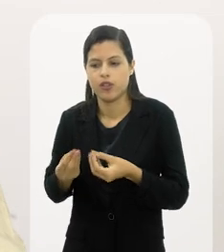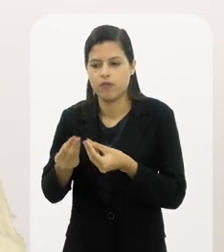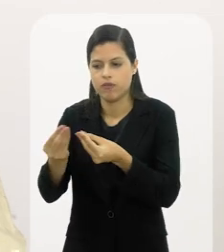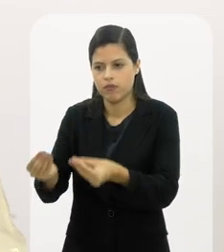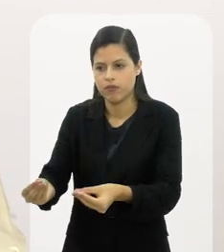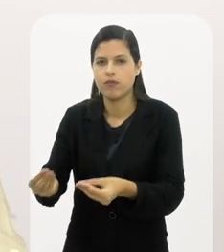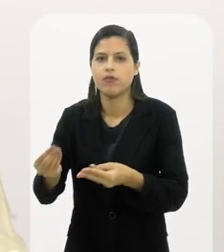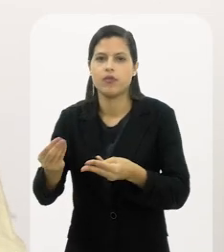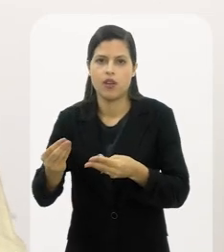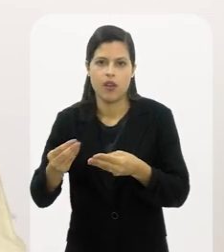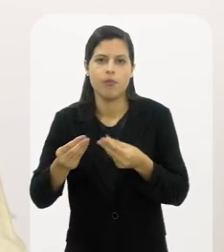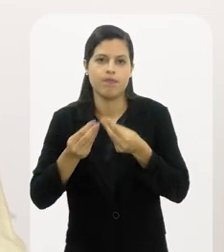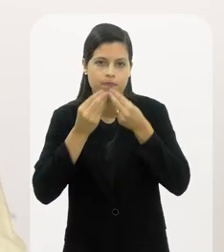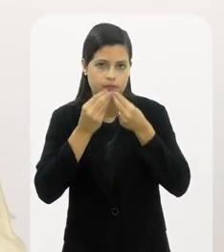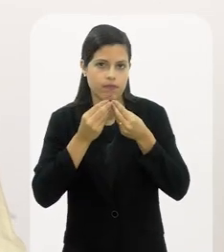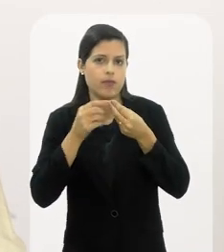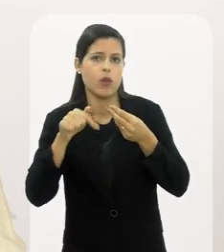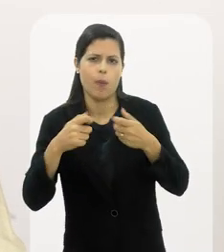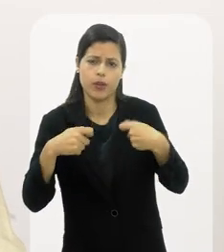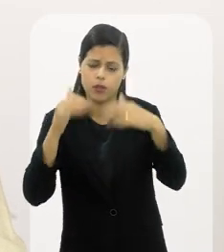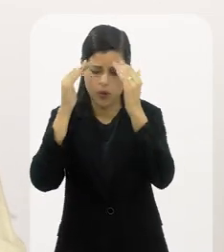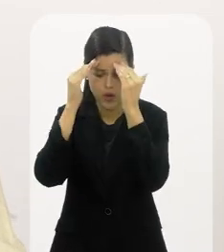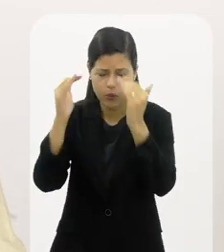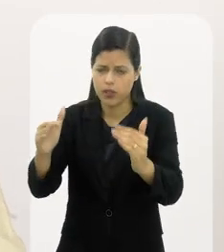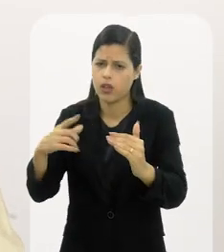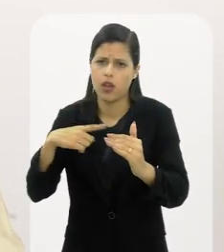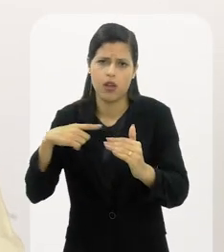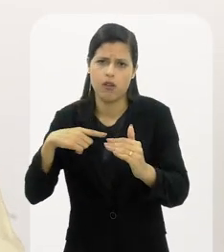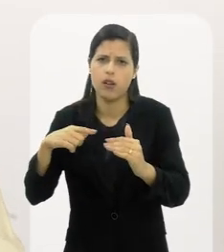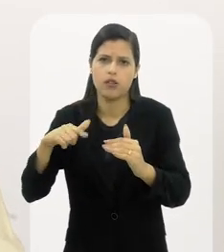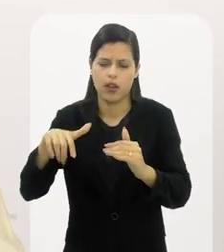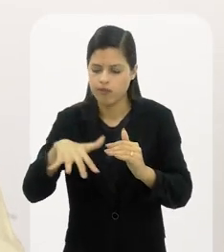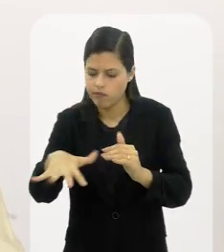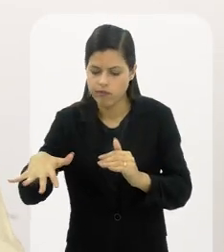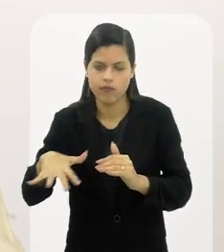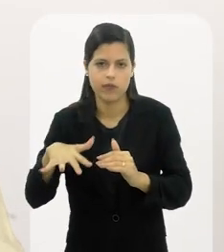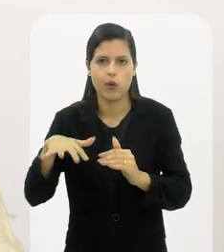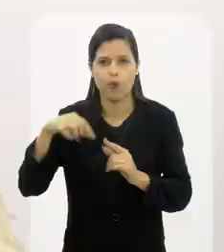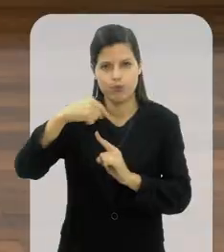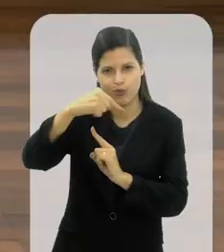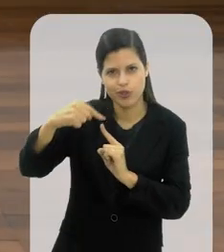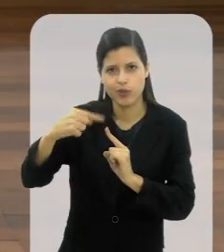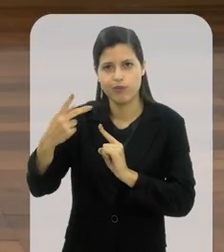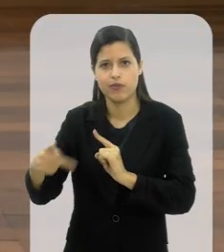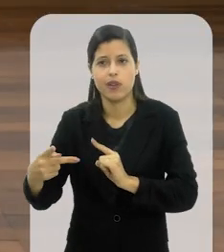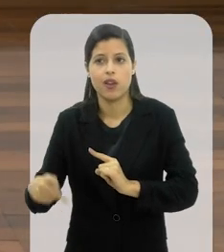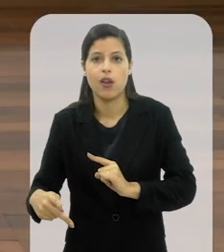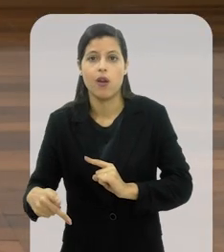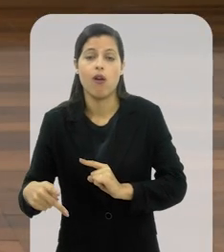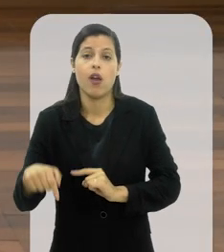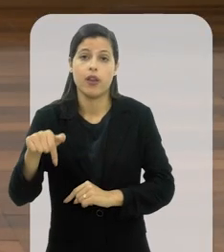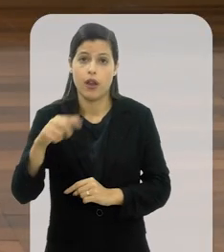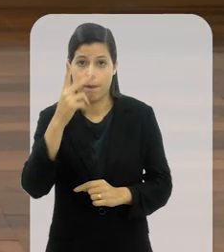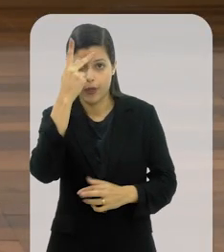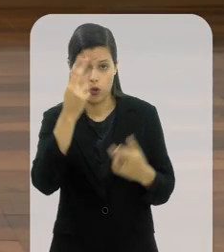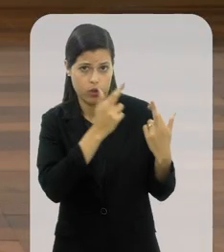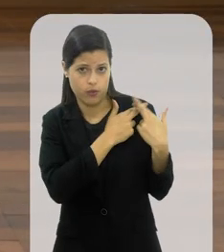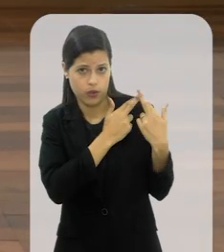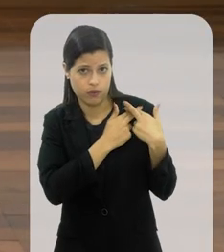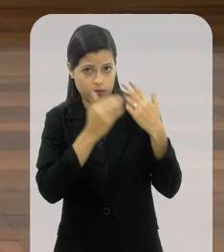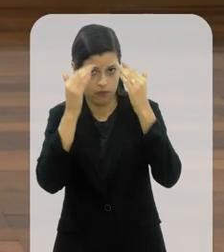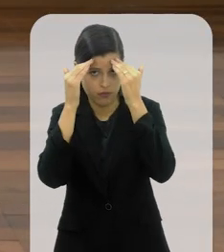dela. Então ela tem um cantinho também de altar com os santinhos dela no, na minha casa. E o ministro da Eucaristia respeita a sua